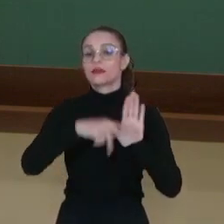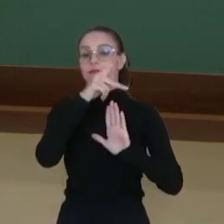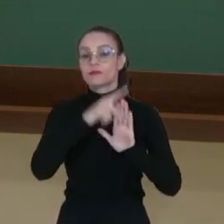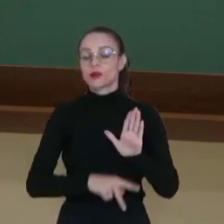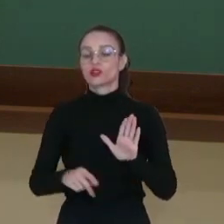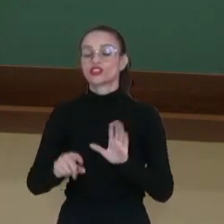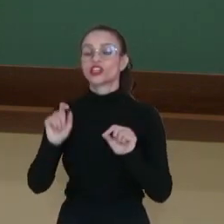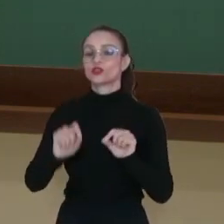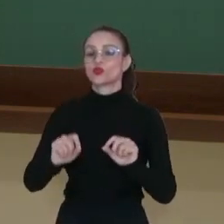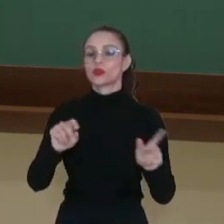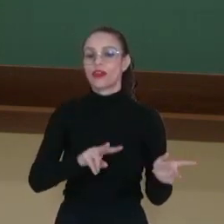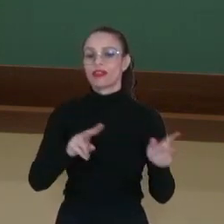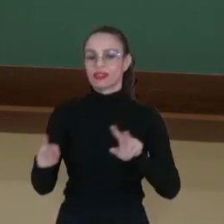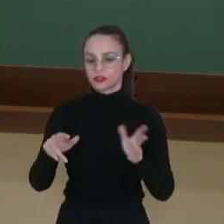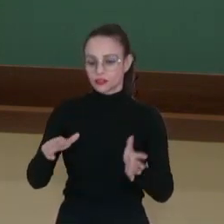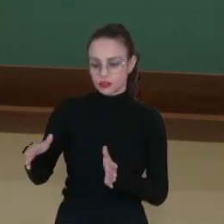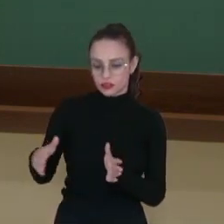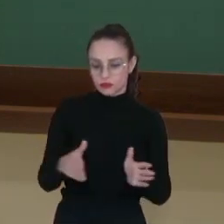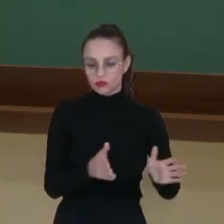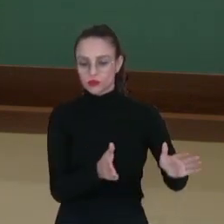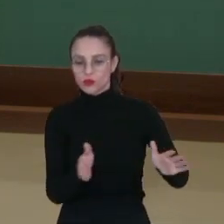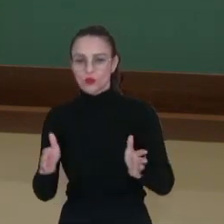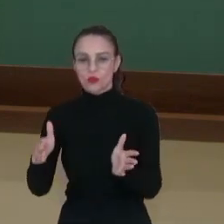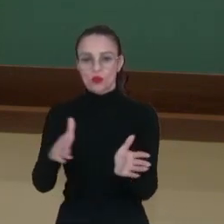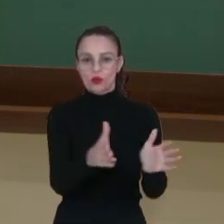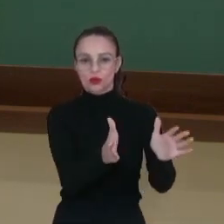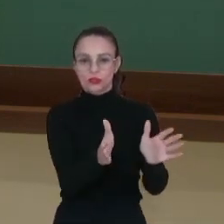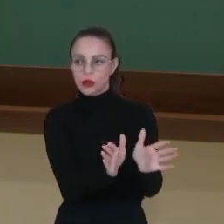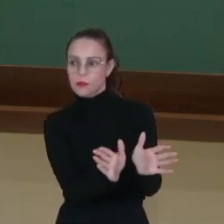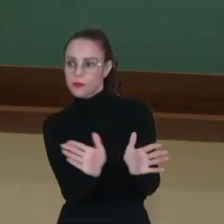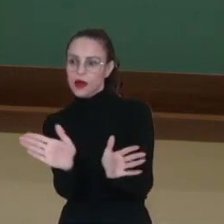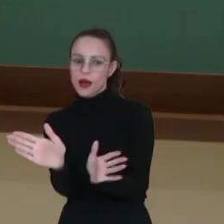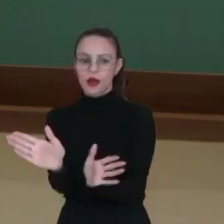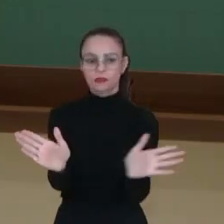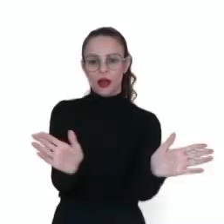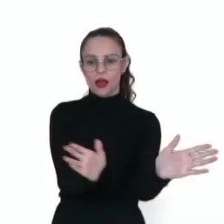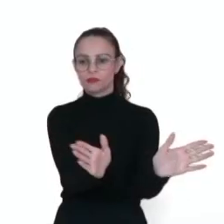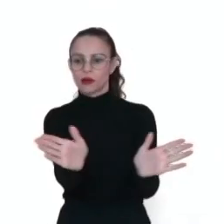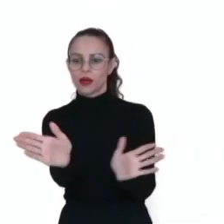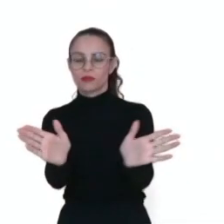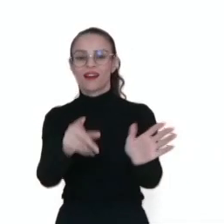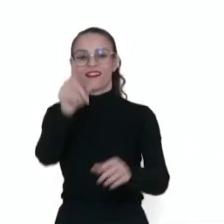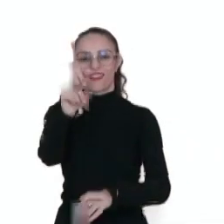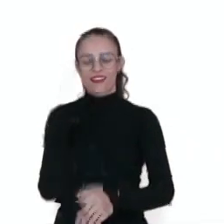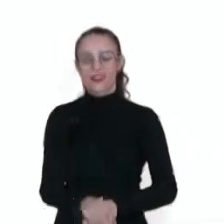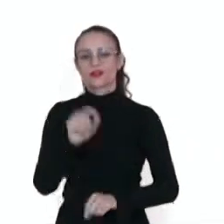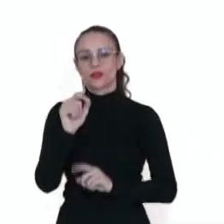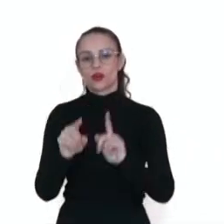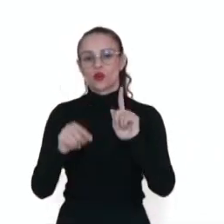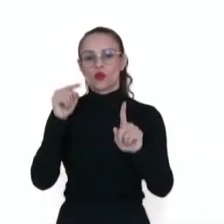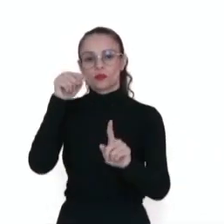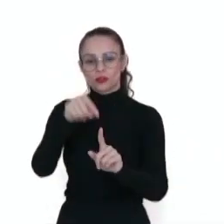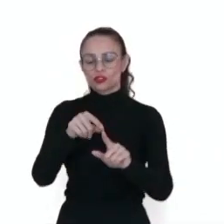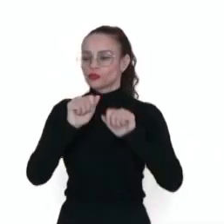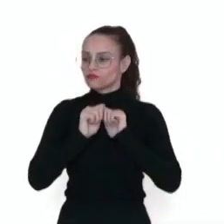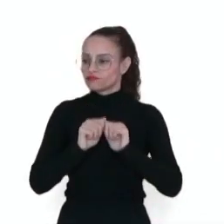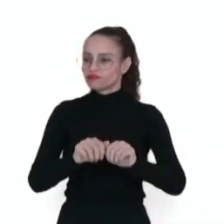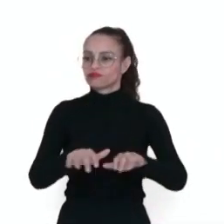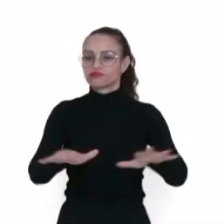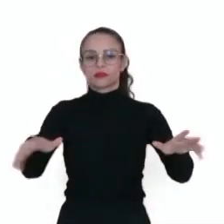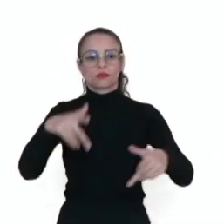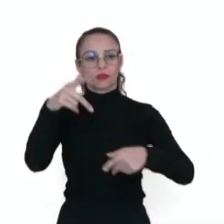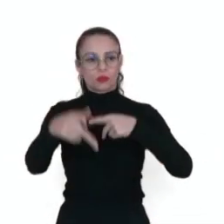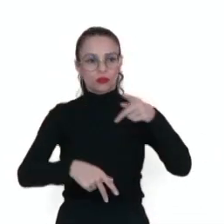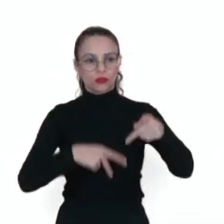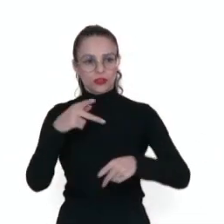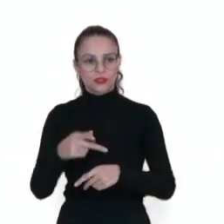de transposição. Então, o projeto de transposição do São Francisco visa abastecer, alcançar a população do sertão,